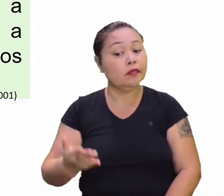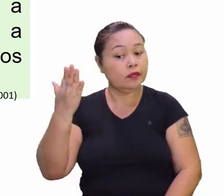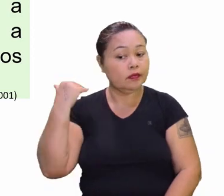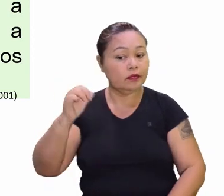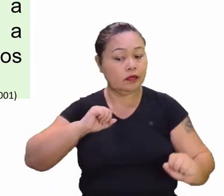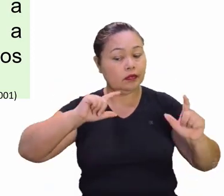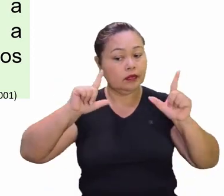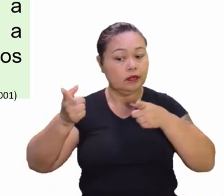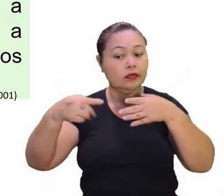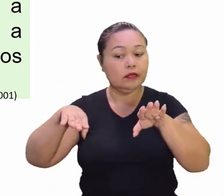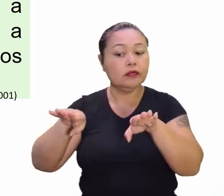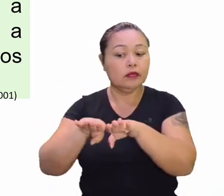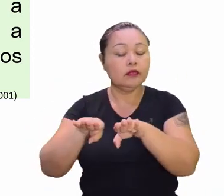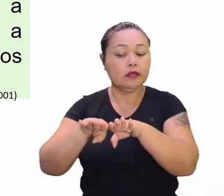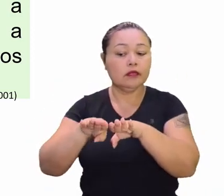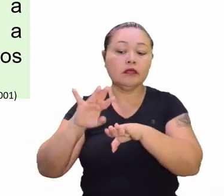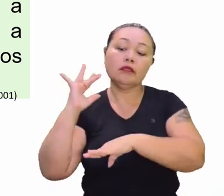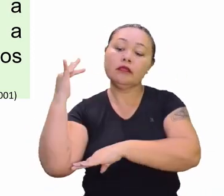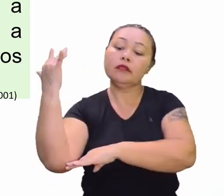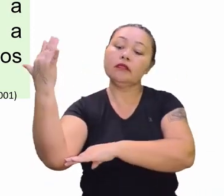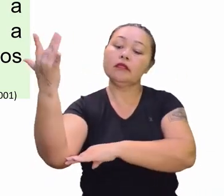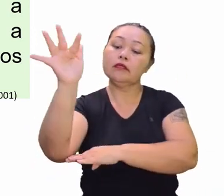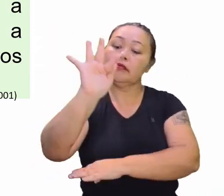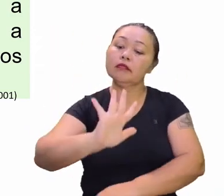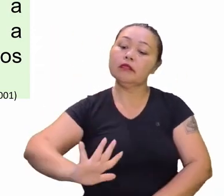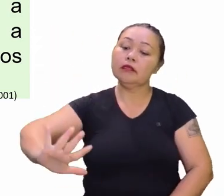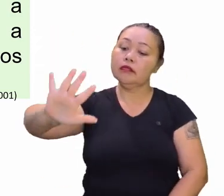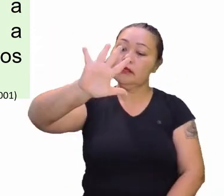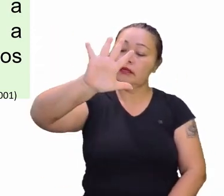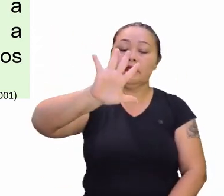Beleza? FLONA também quer dizer Floresta Nacional.